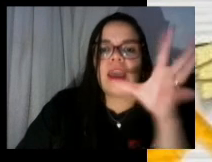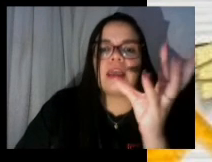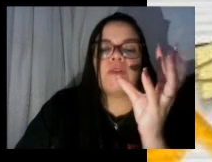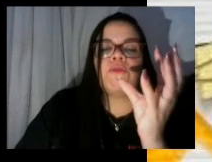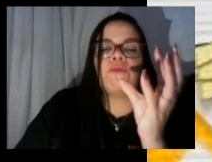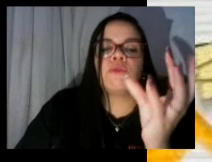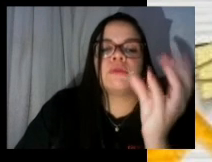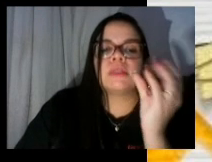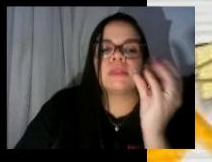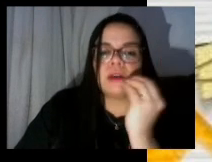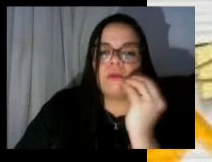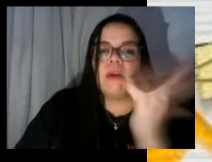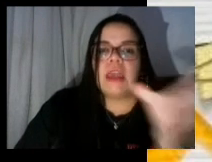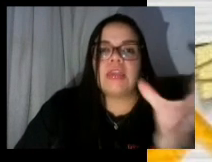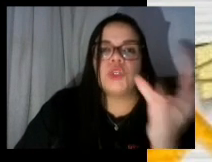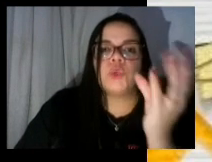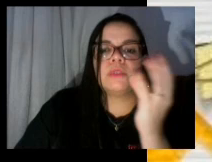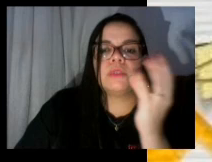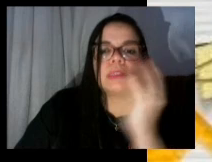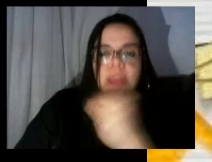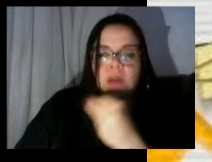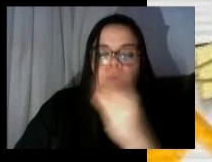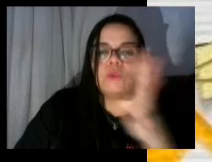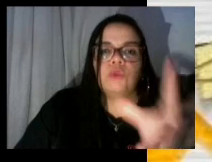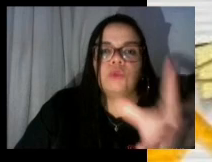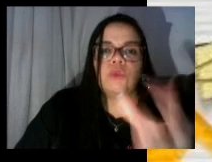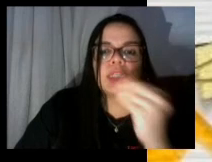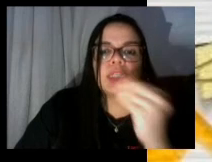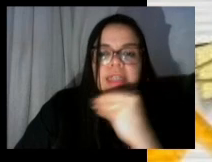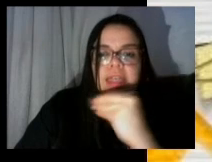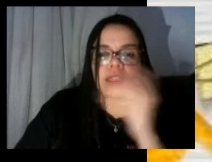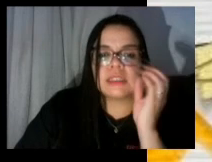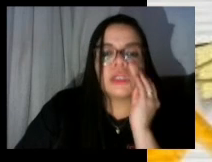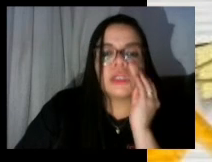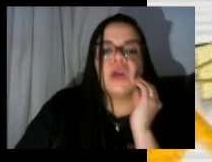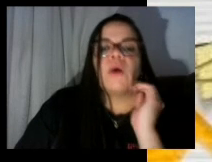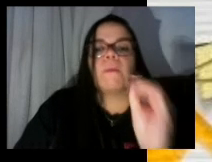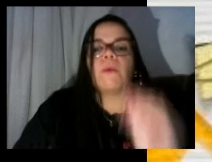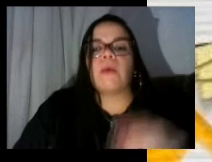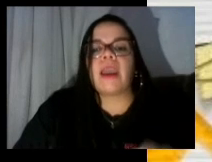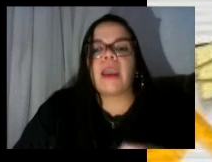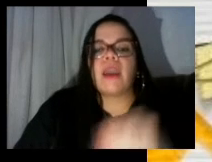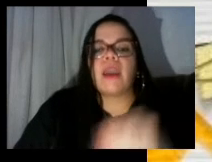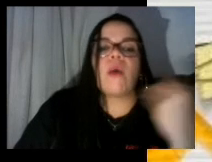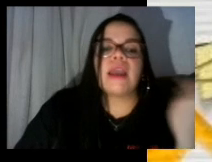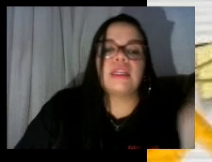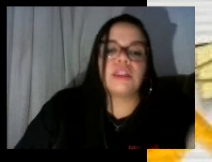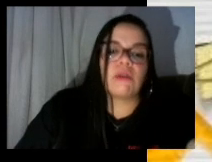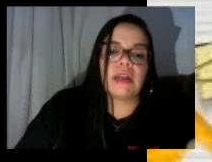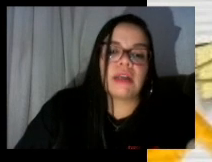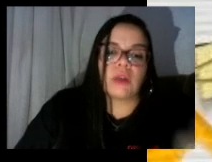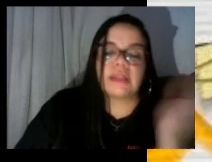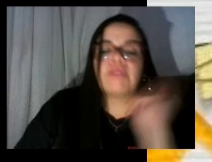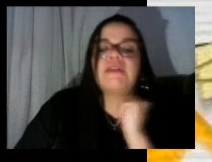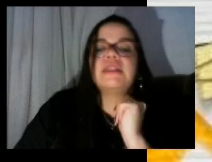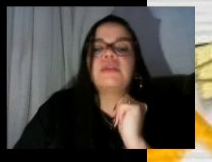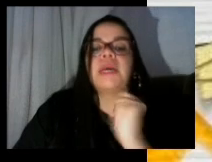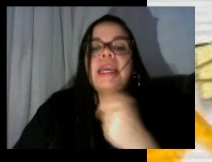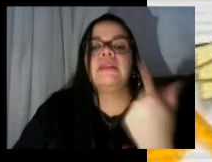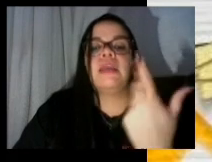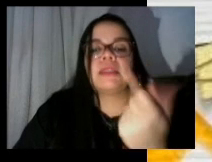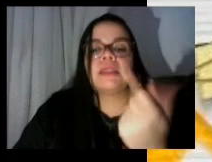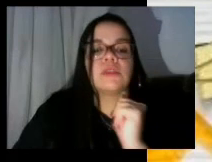É fusão, junção, duas crenças com a religião católica,